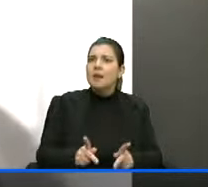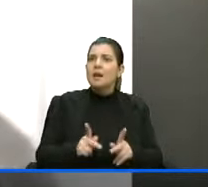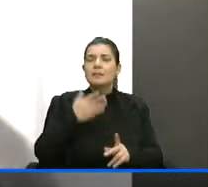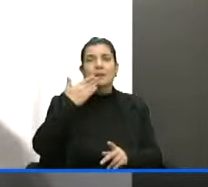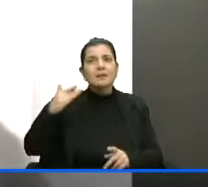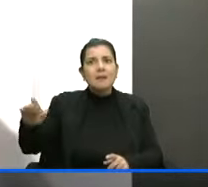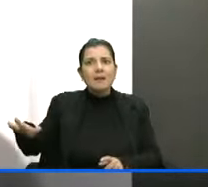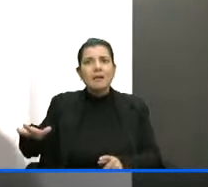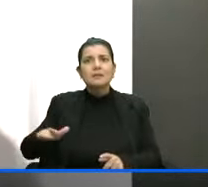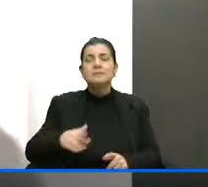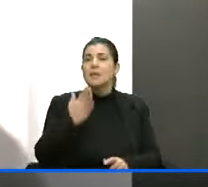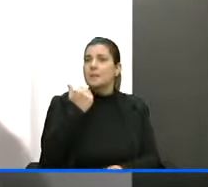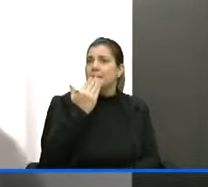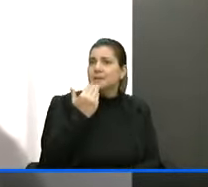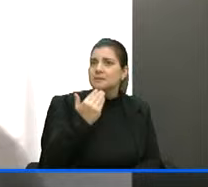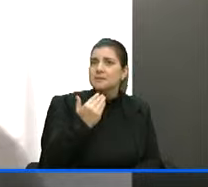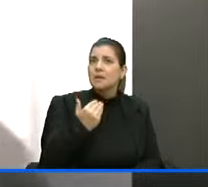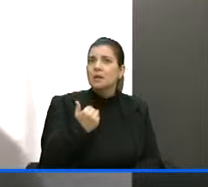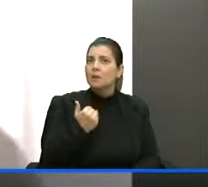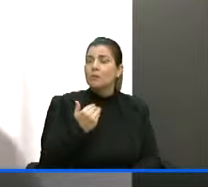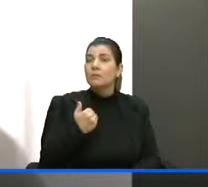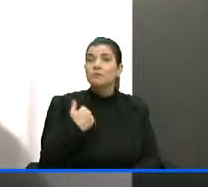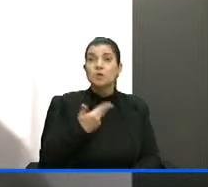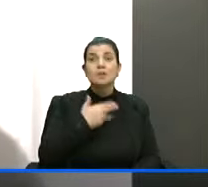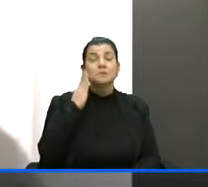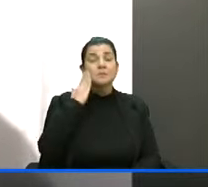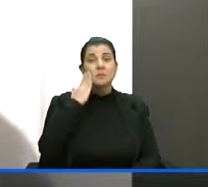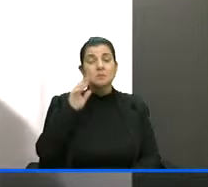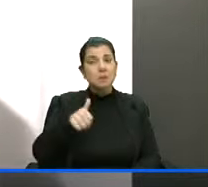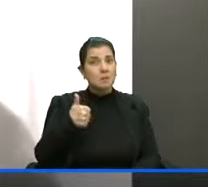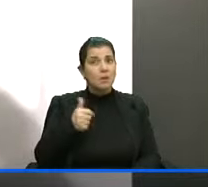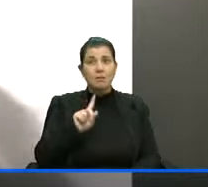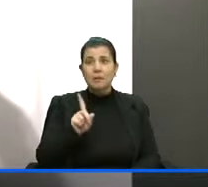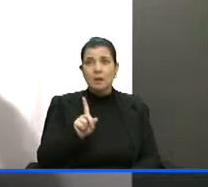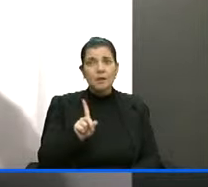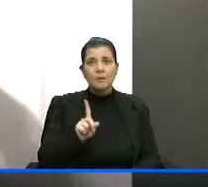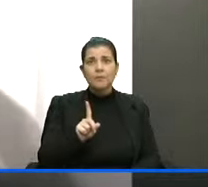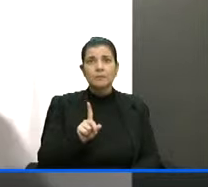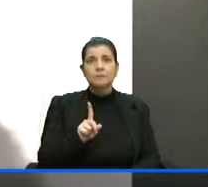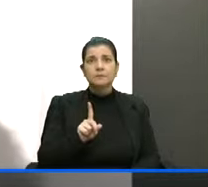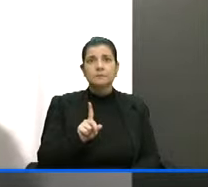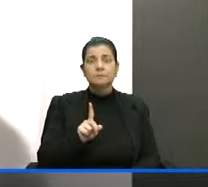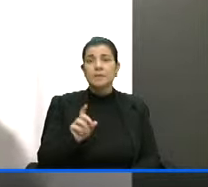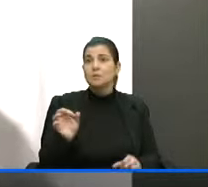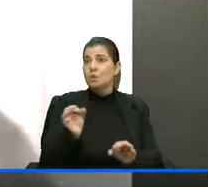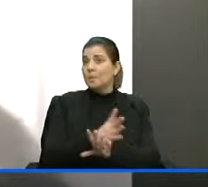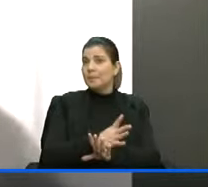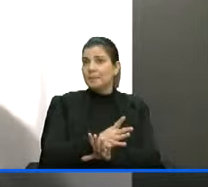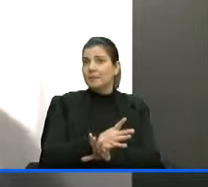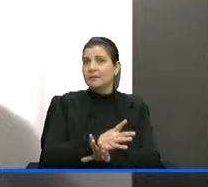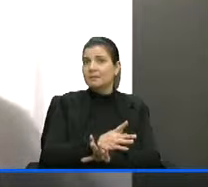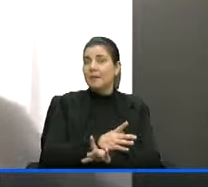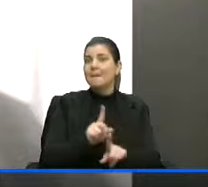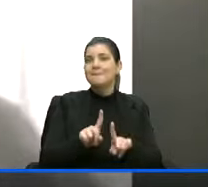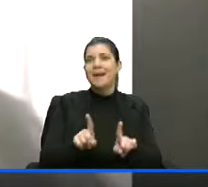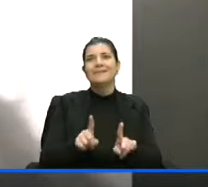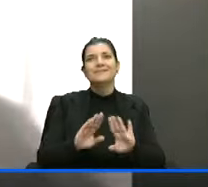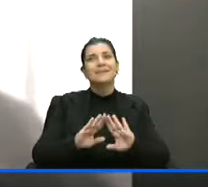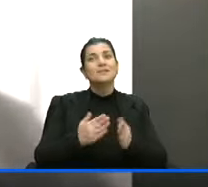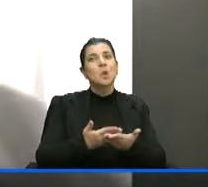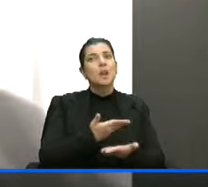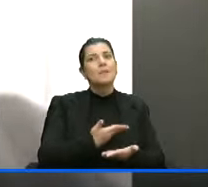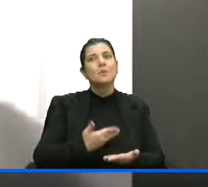a alimentação na escola privada a gente pensa que ela é melhor. Não, porque ela ali é um complemento. Enquanto na escola pública